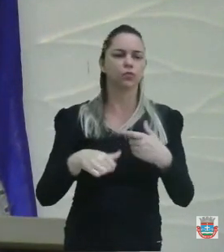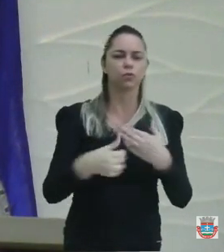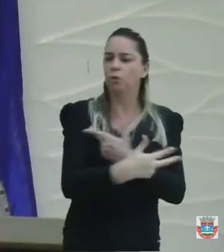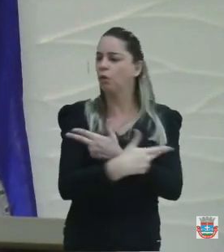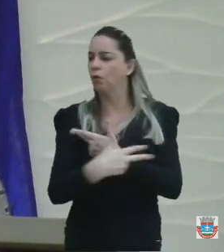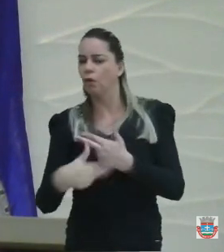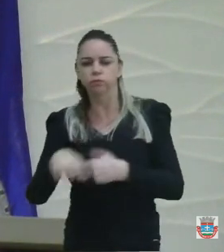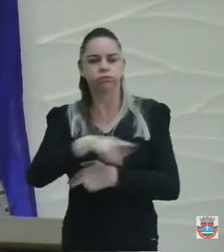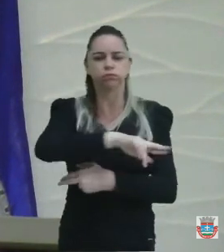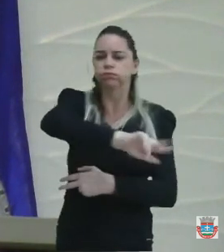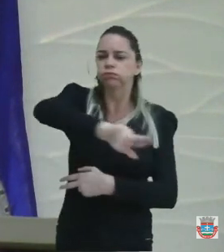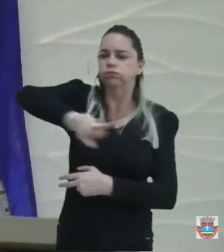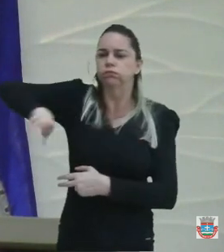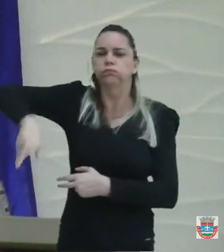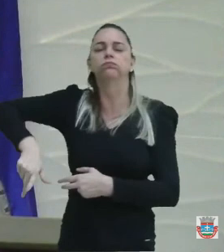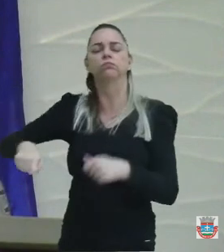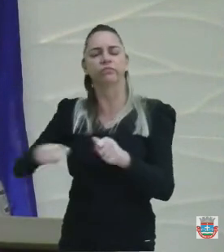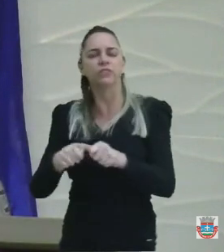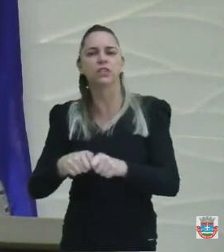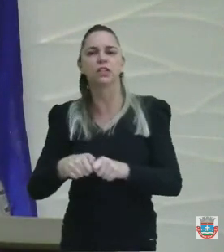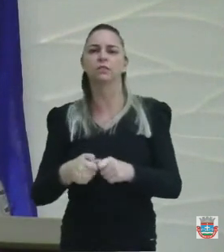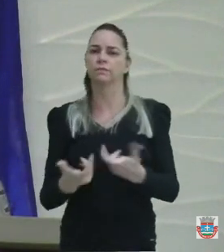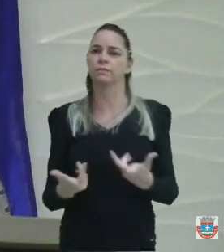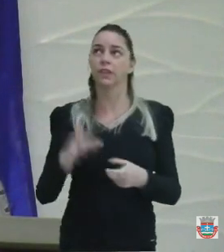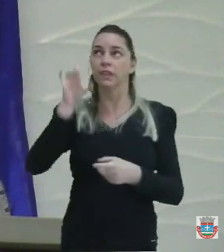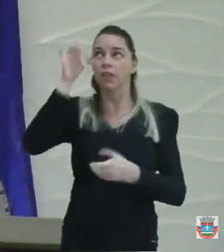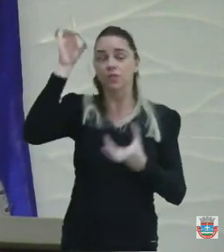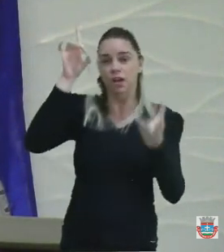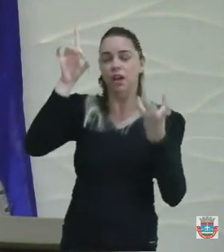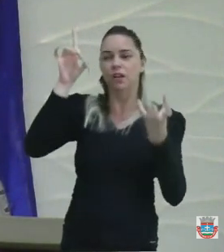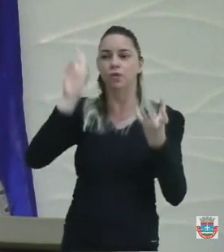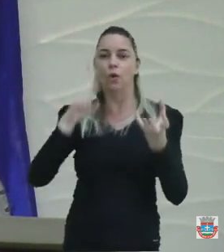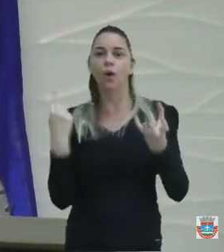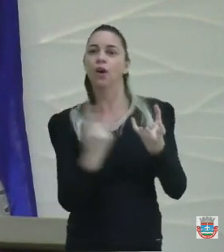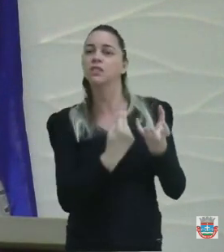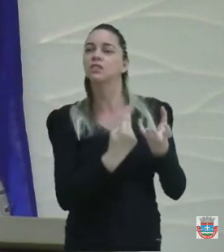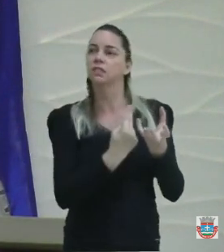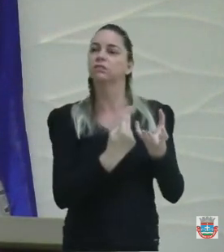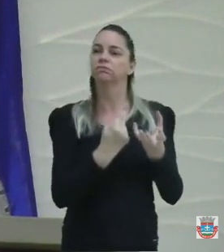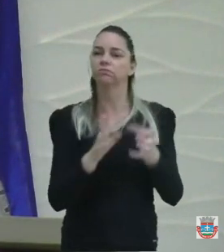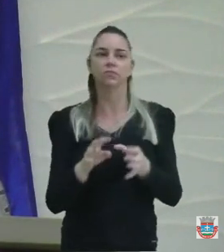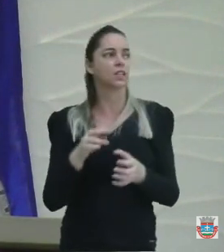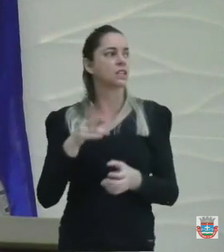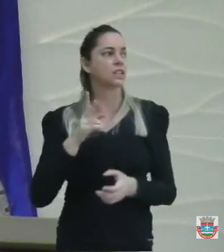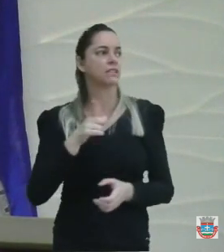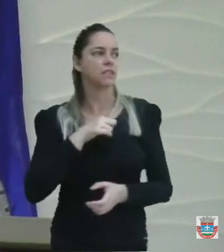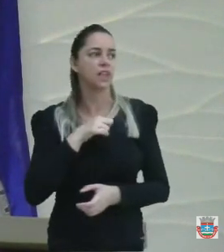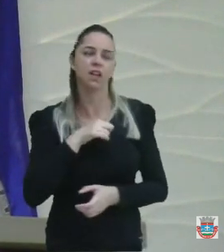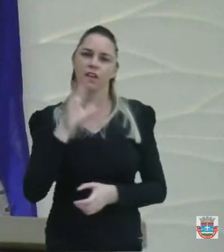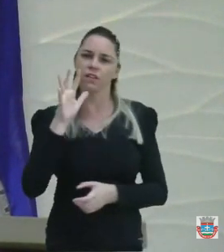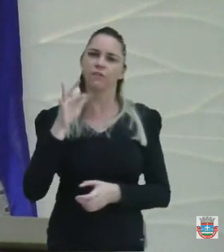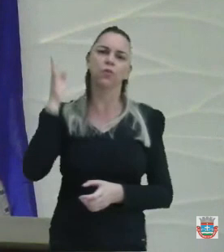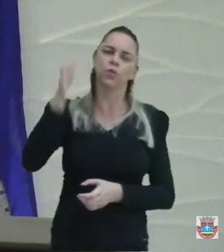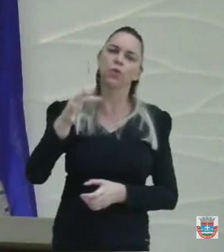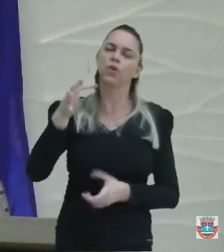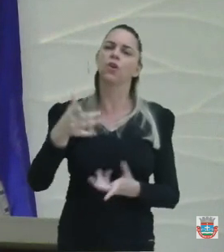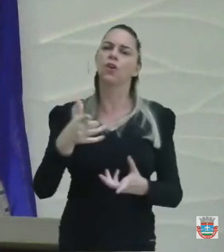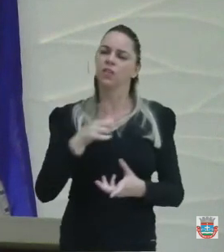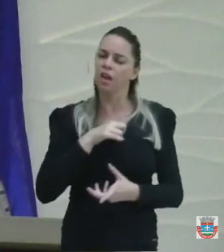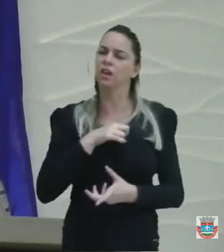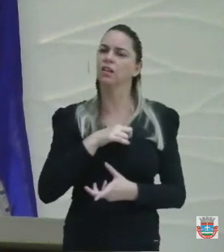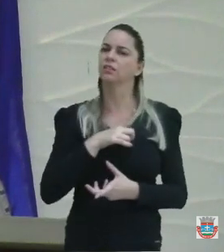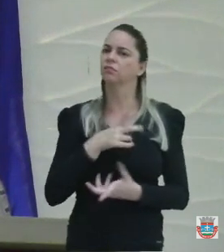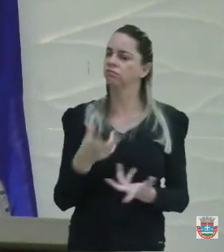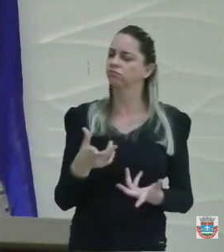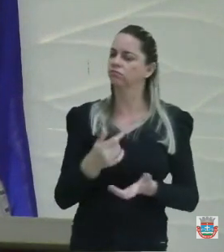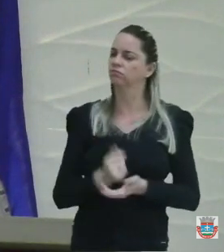se Deus quiser, daqui para terminar esse ano, nós vamos ter muita inauguração e muitas obras concluídas aqui no nosso município,